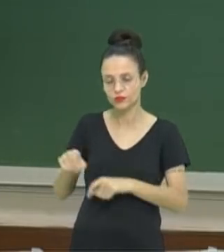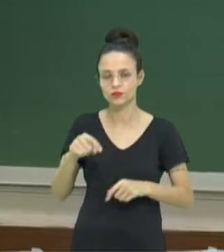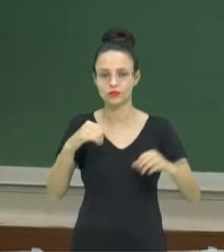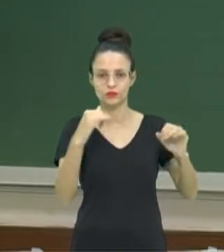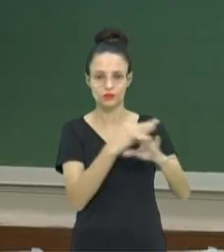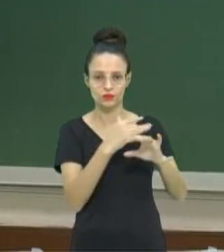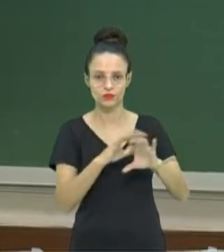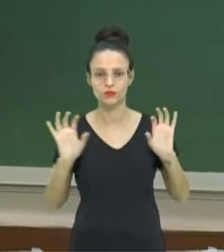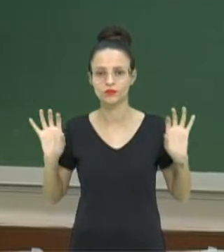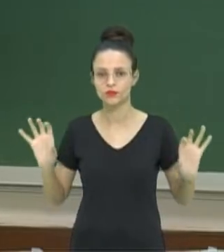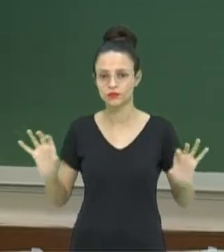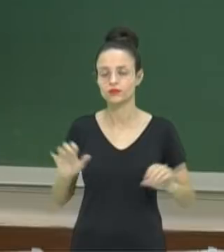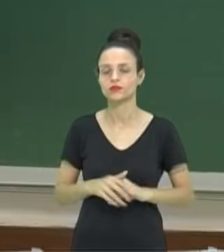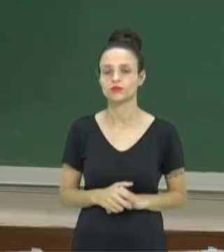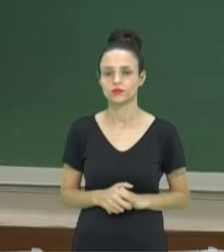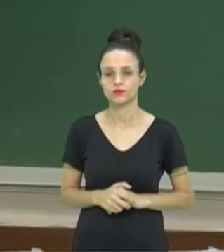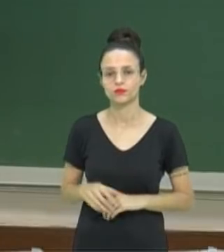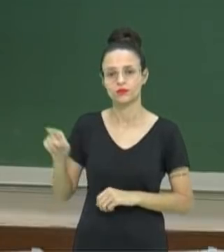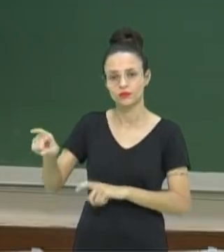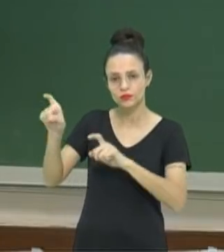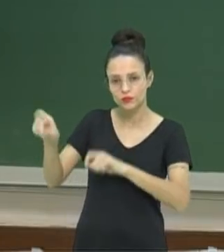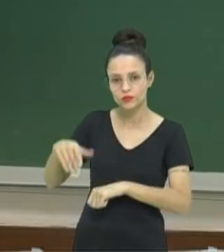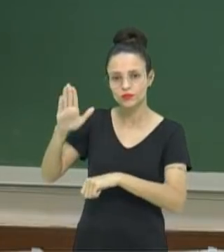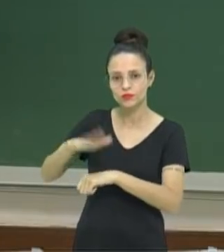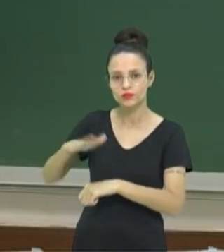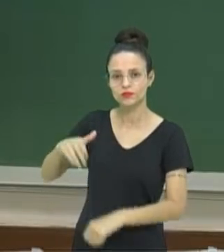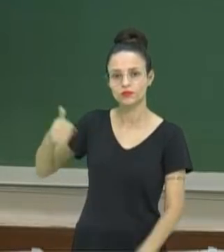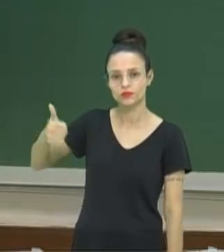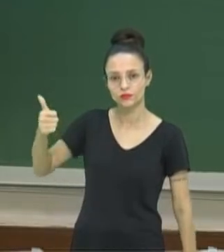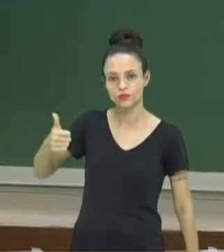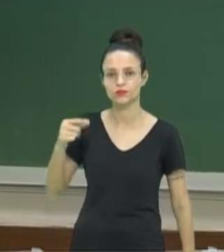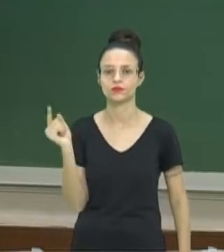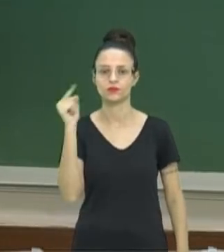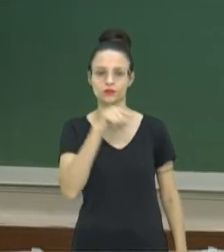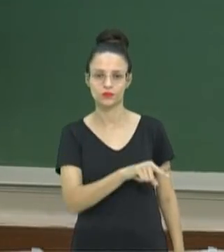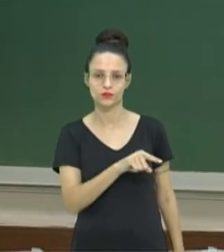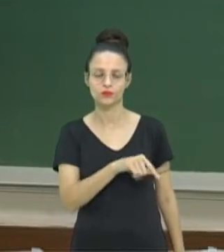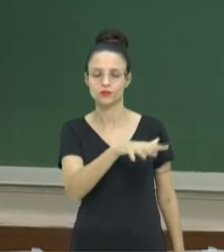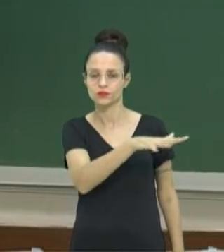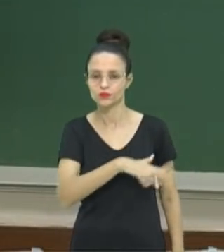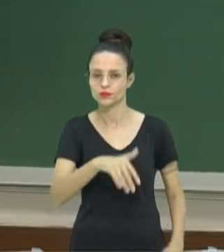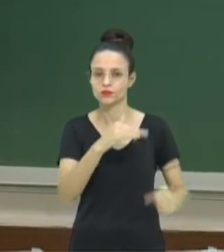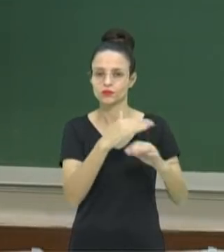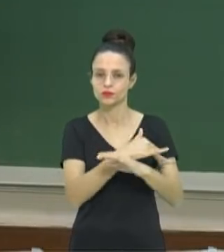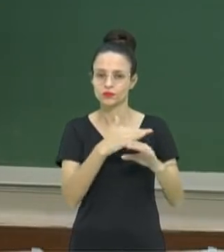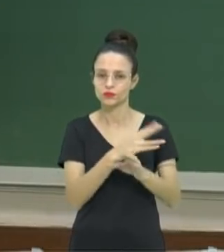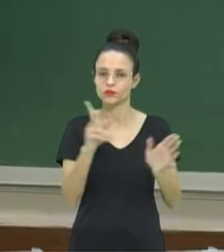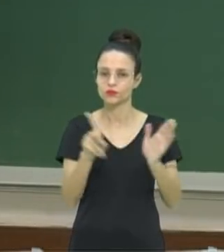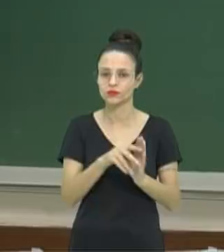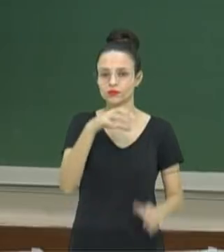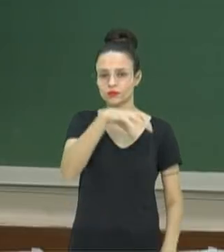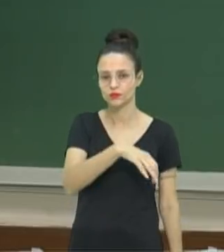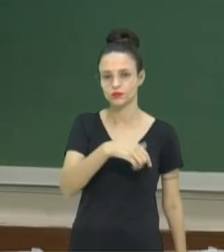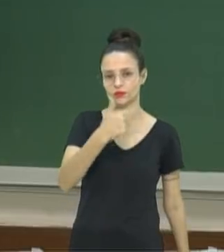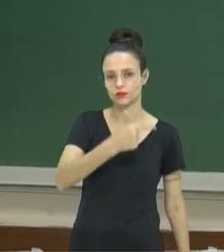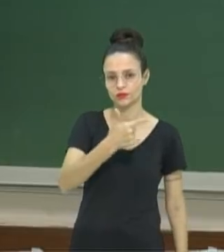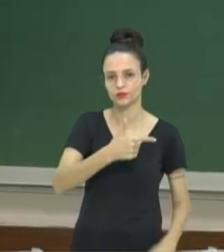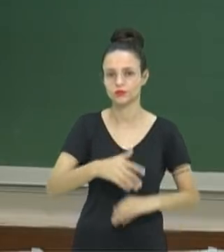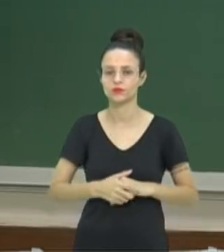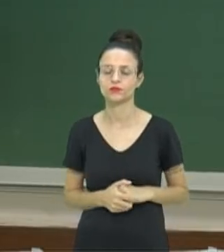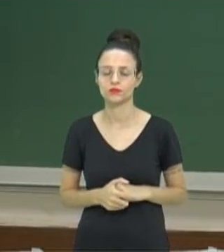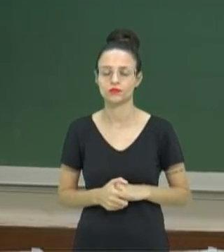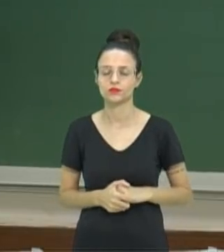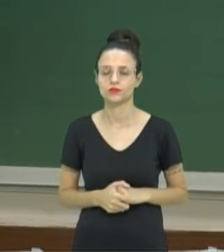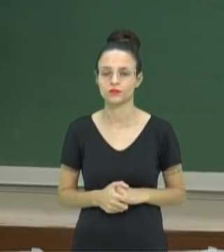essa. No meio rural, mais as atividades do setor primário, no meio urbano, as atividades do setor secundário